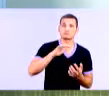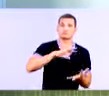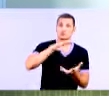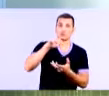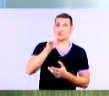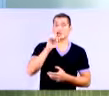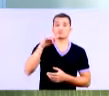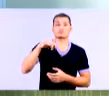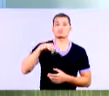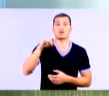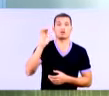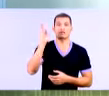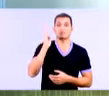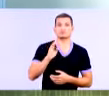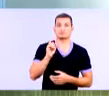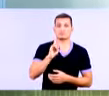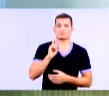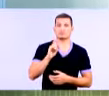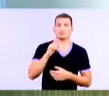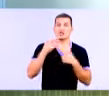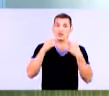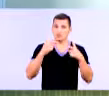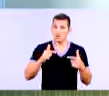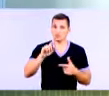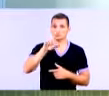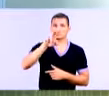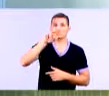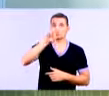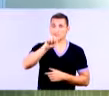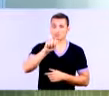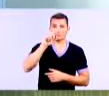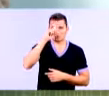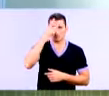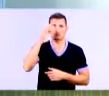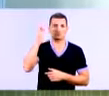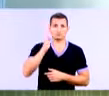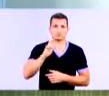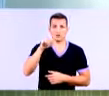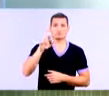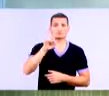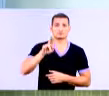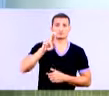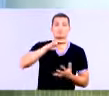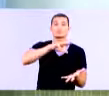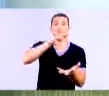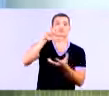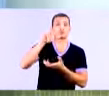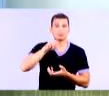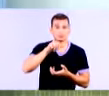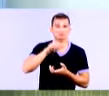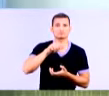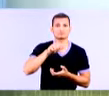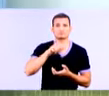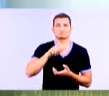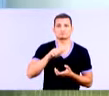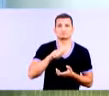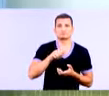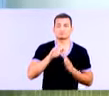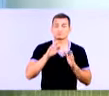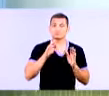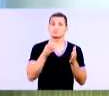Brasil, não. A linguagem Lua foi criada por um brasileiro e é utilizado mundialmente para fins específicos. Como falei,